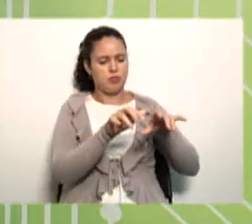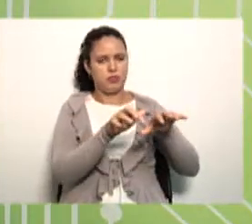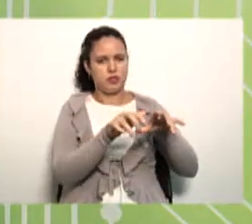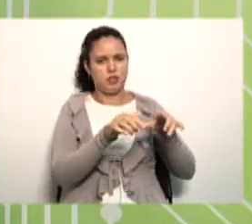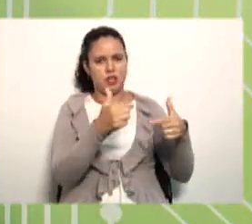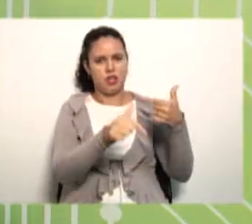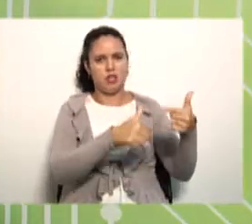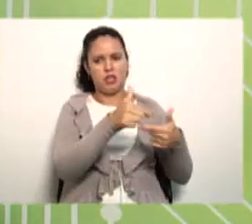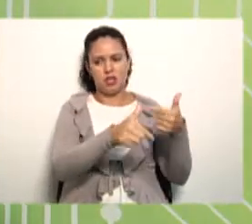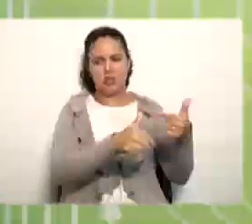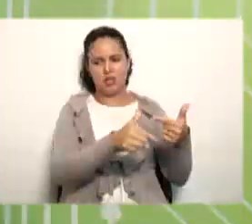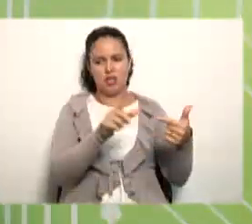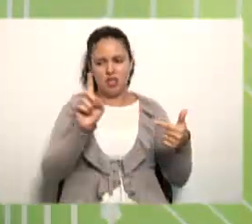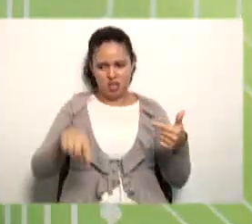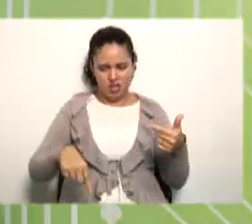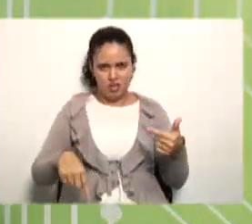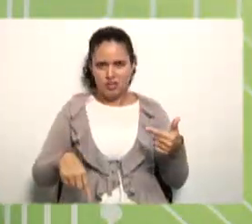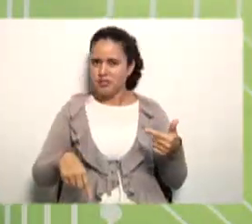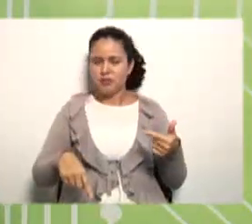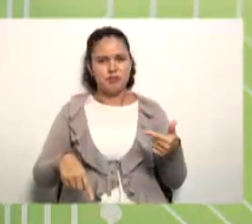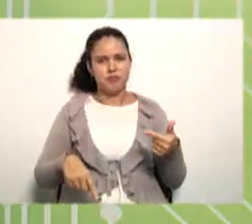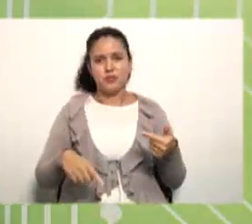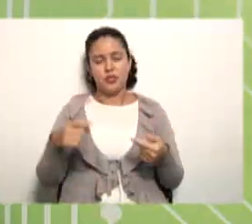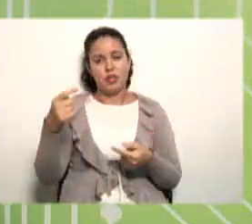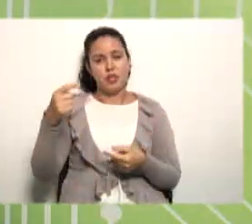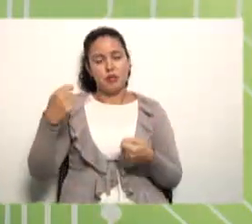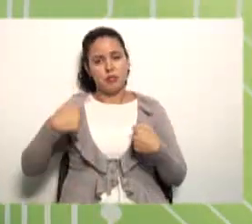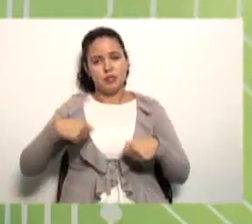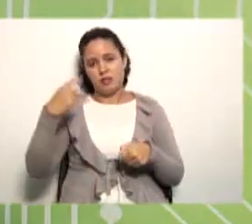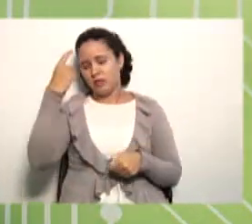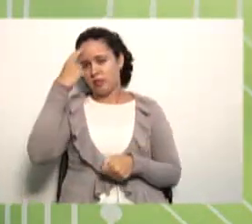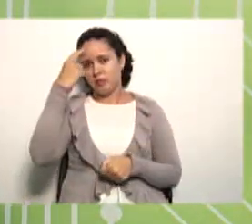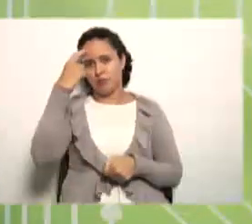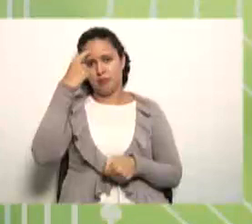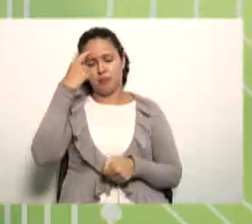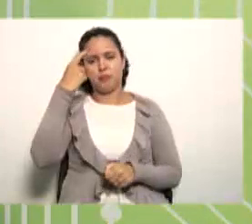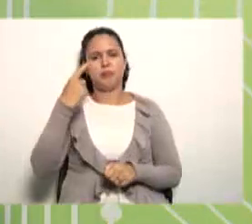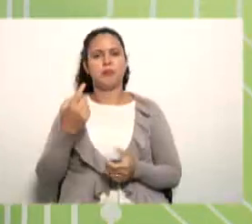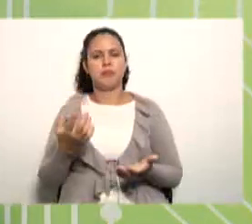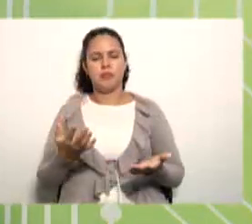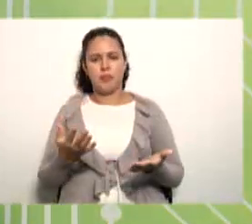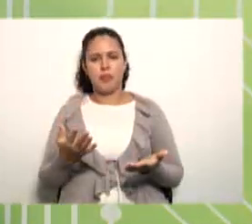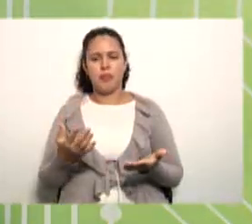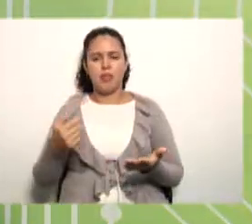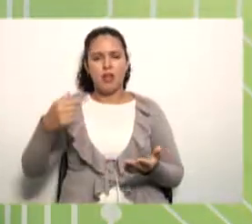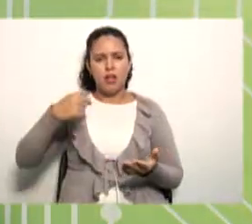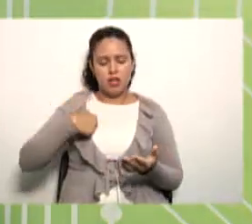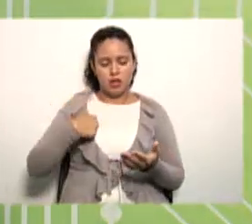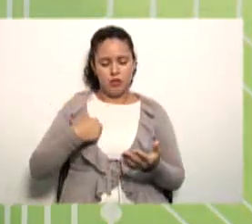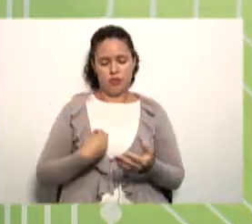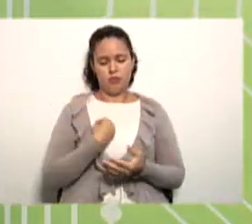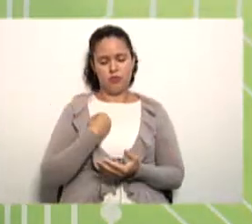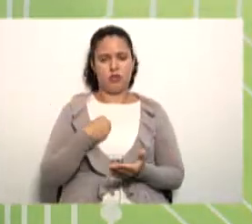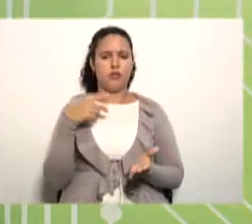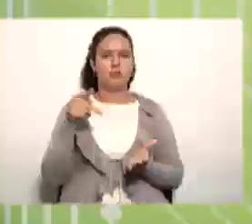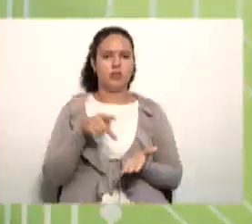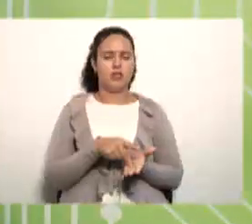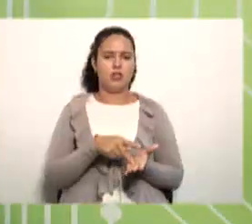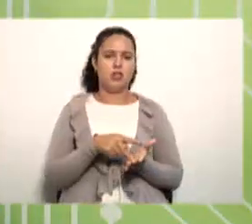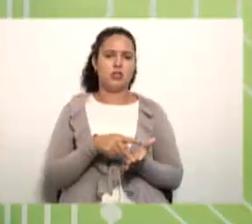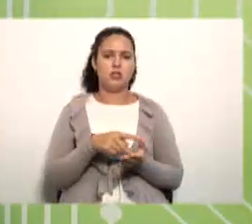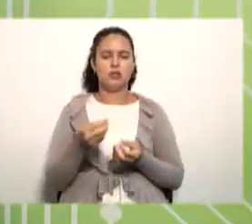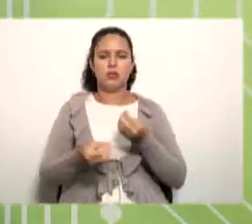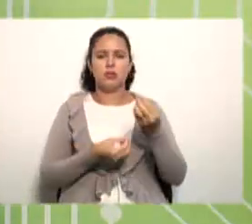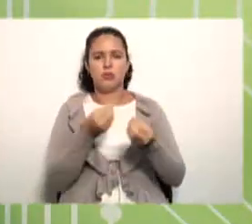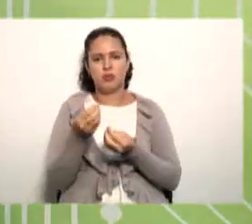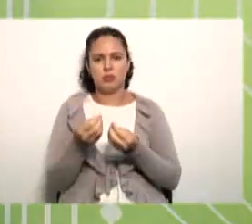vida real é quando a gente está mudando um modo produtivo ou mudando uma maneira de consumir, o que a gente faz normalmente é fazer isso de forma